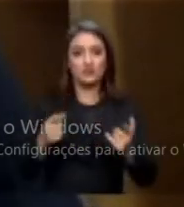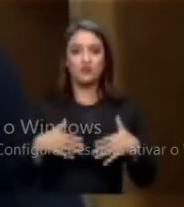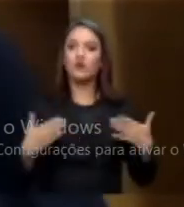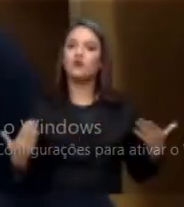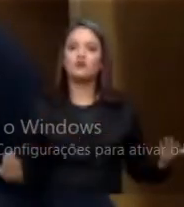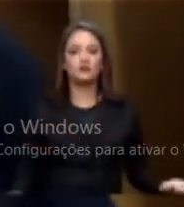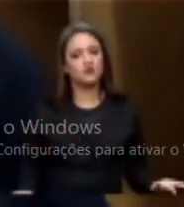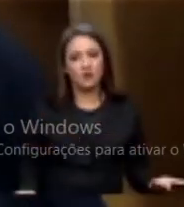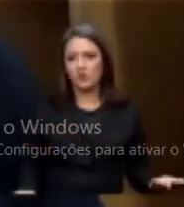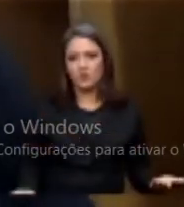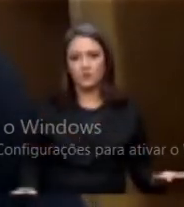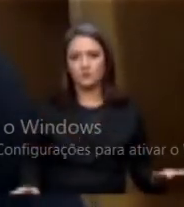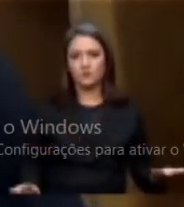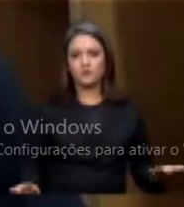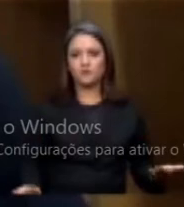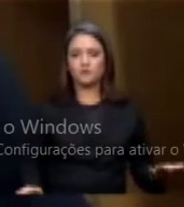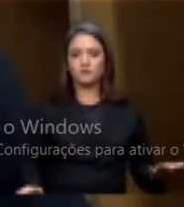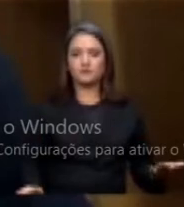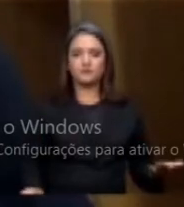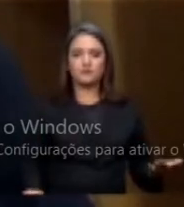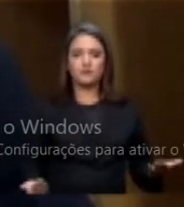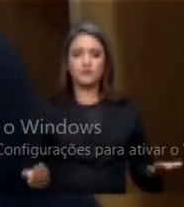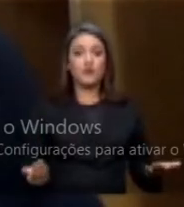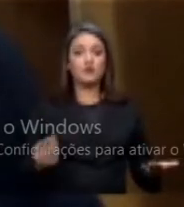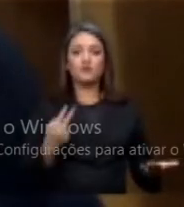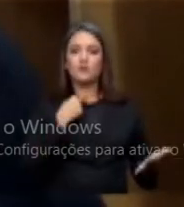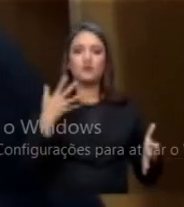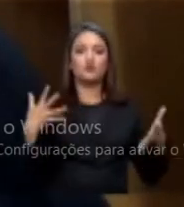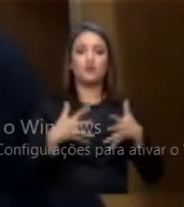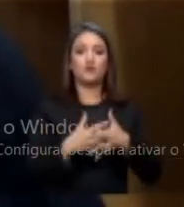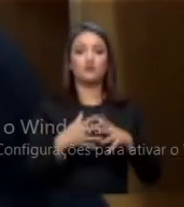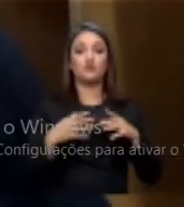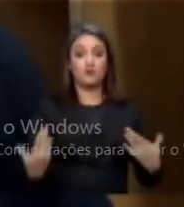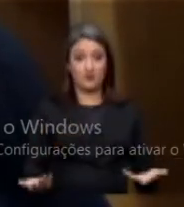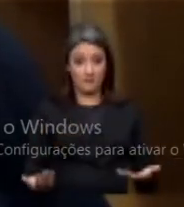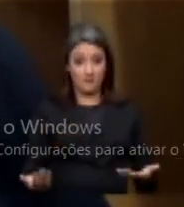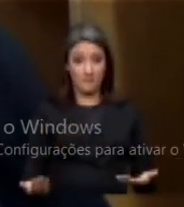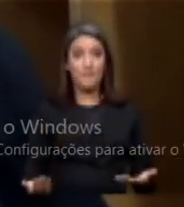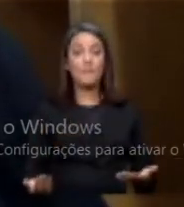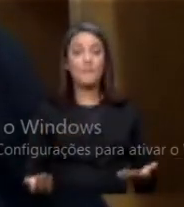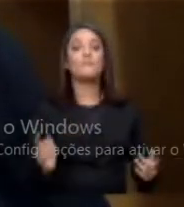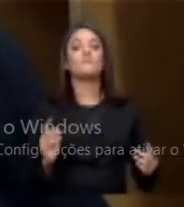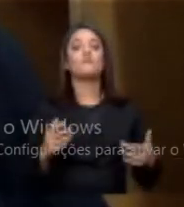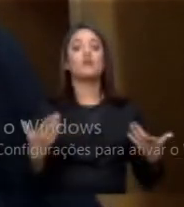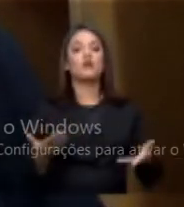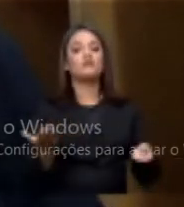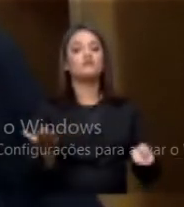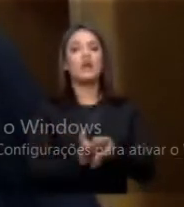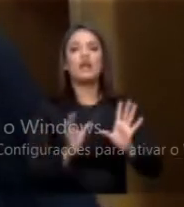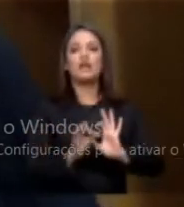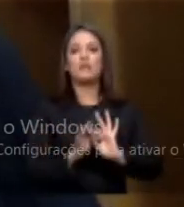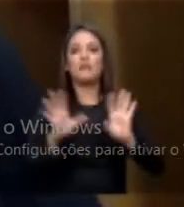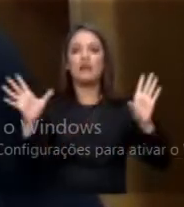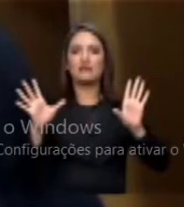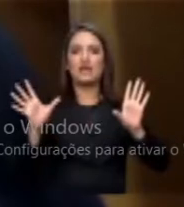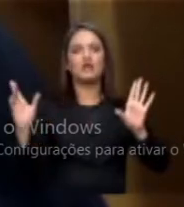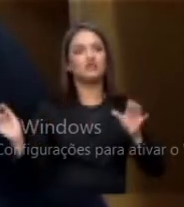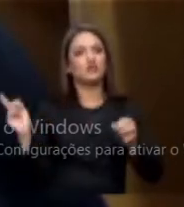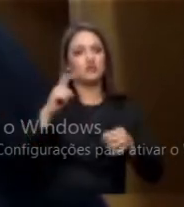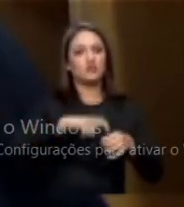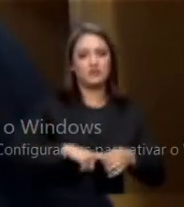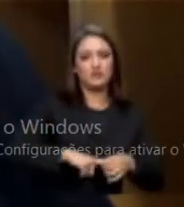instituto com os efeitos desse instituto. A natureza do caso é liberdade de associação, com